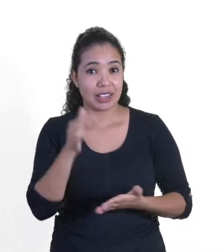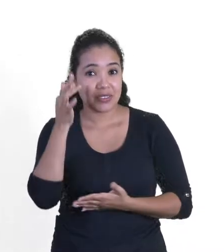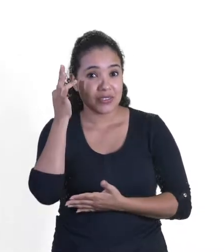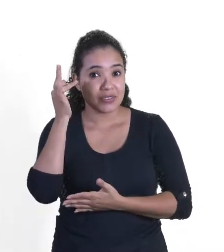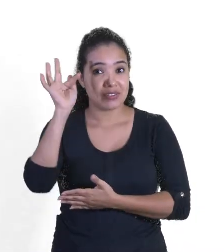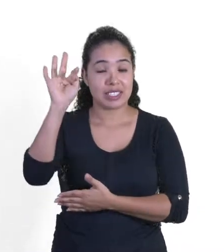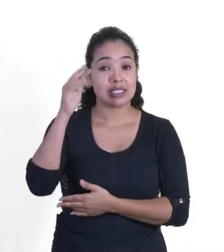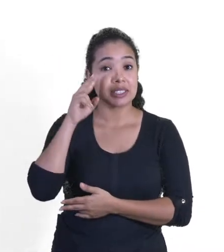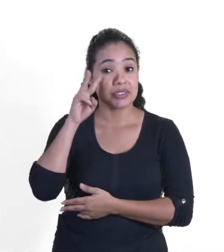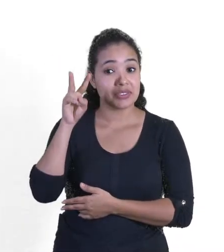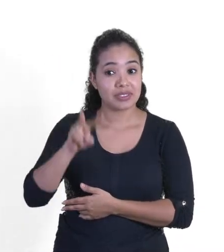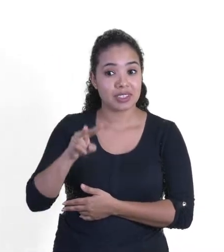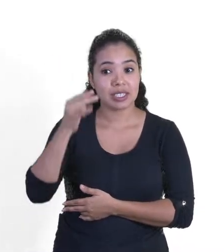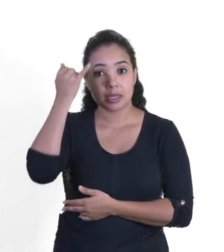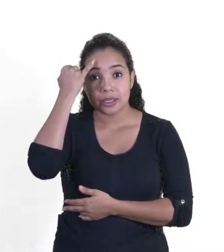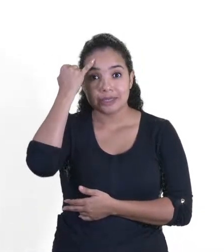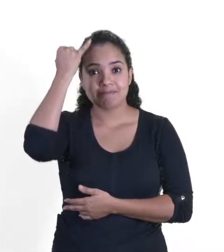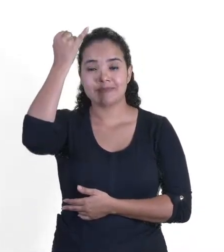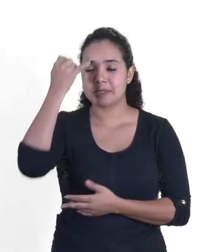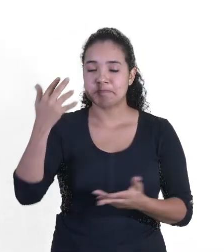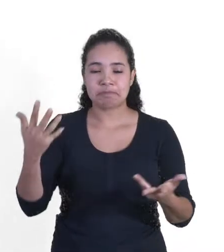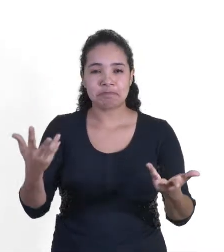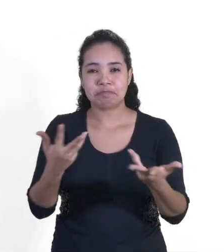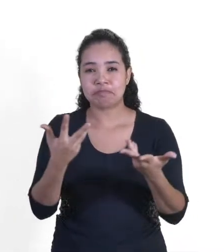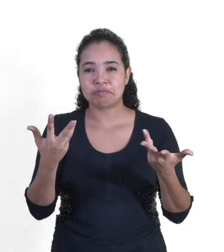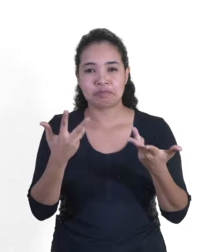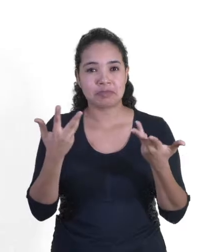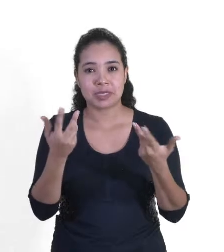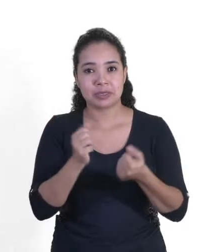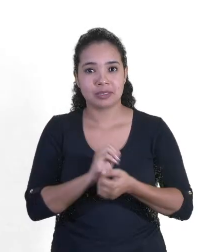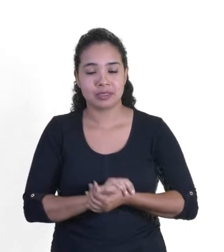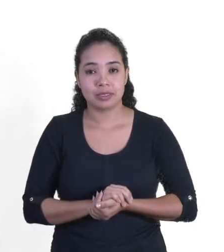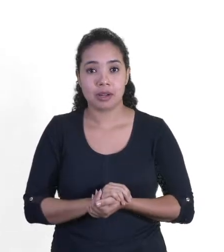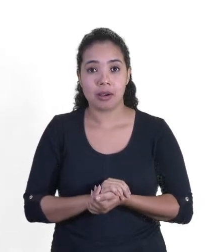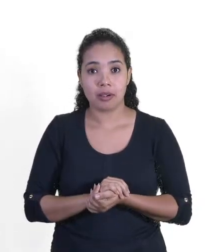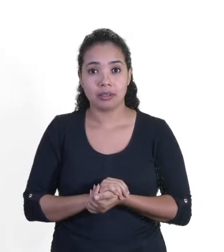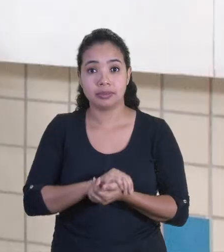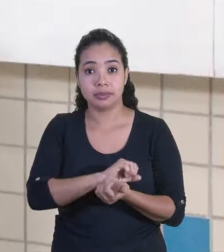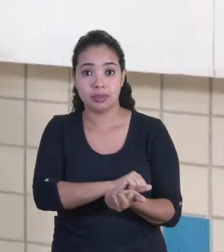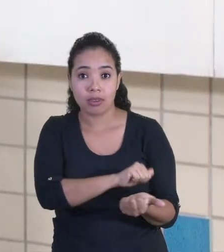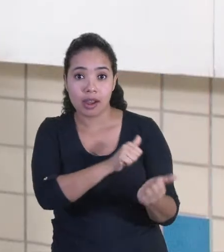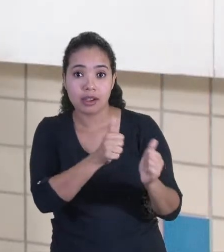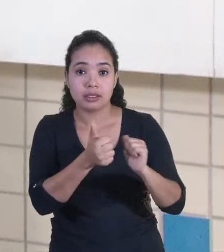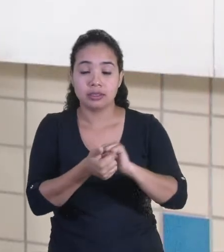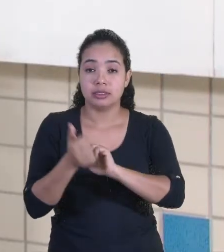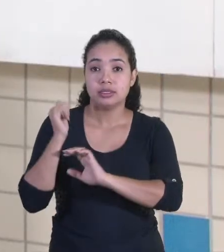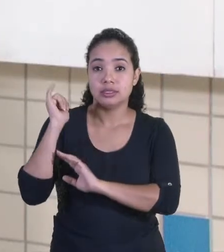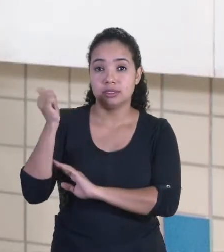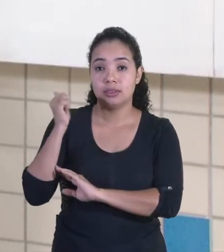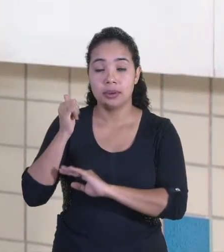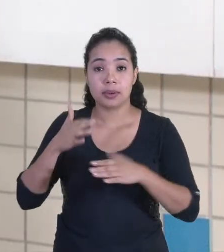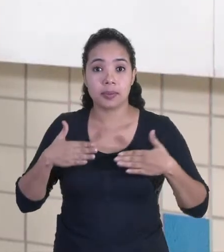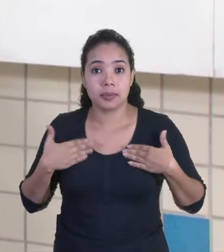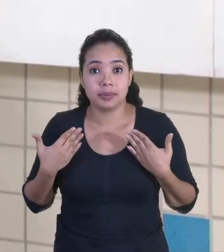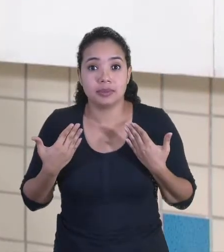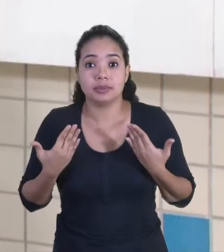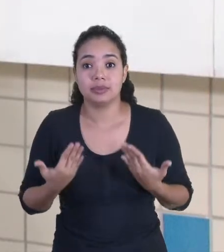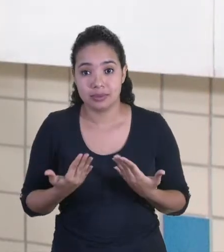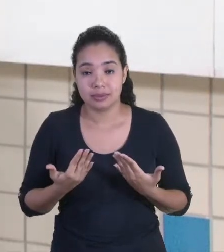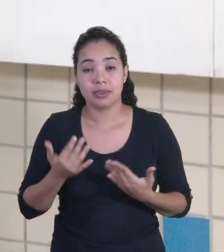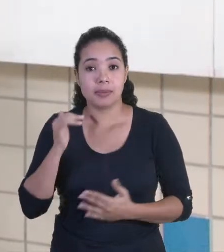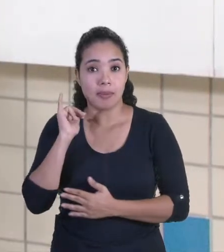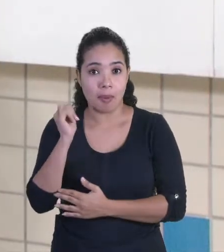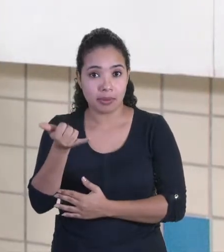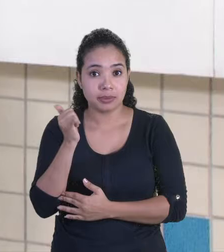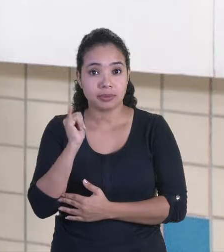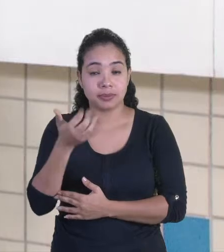aí, ele teve uma ideia genial. Ele passou a adaptar esses contos assustadores em contos